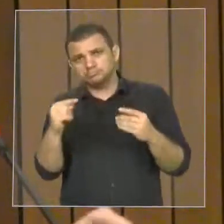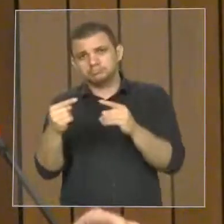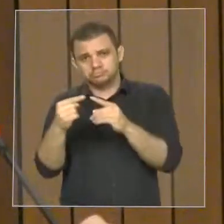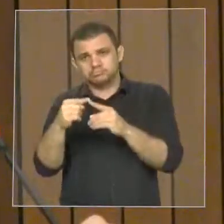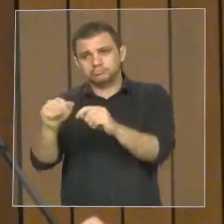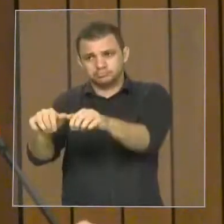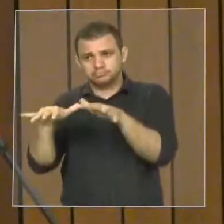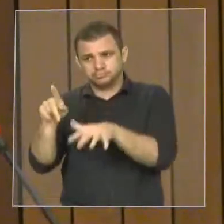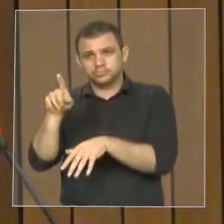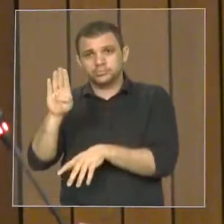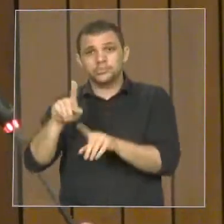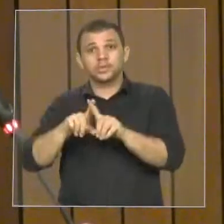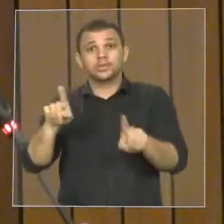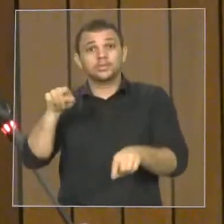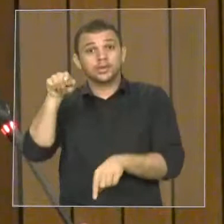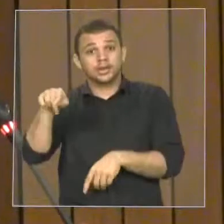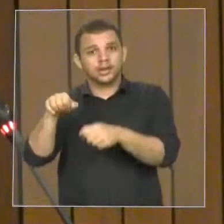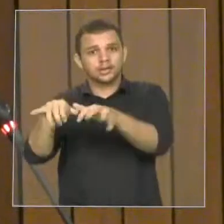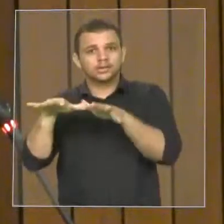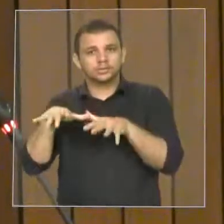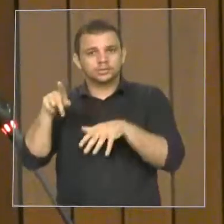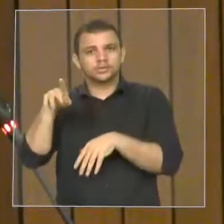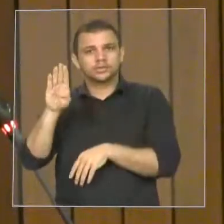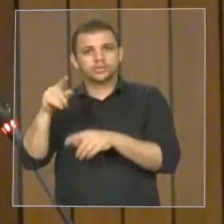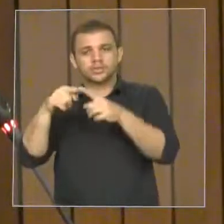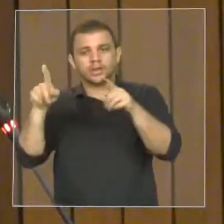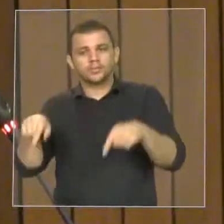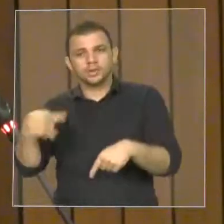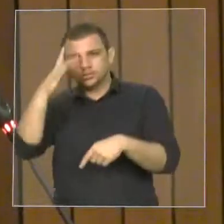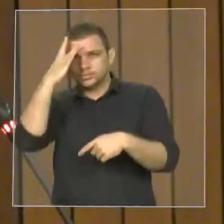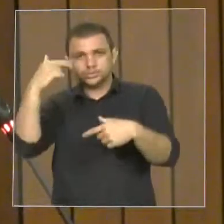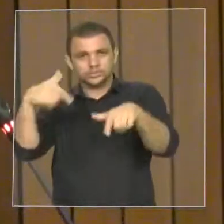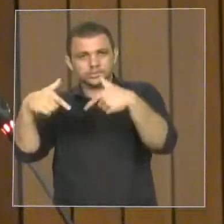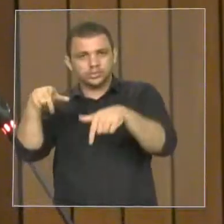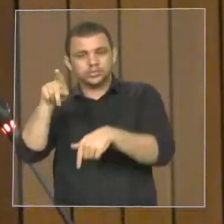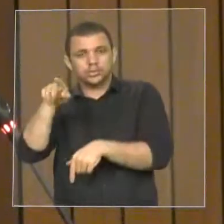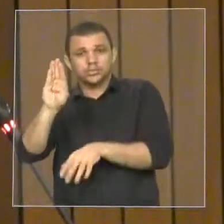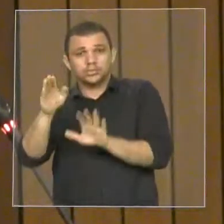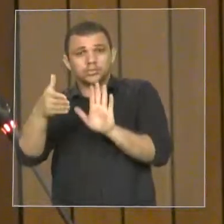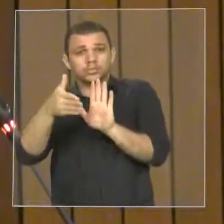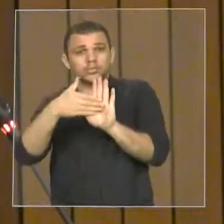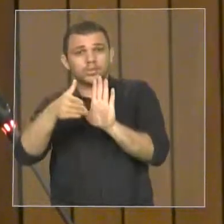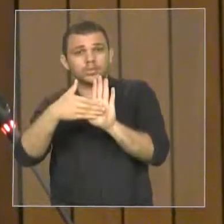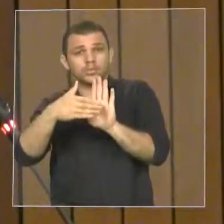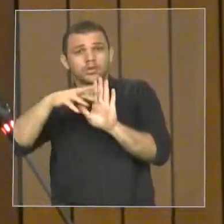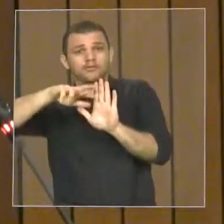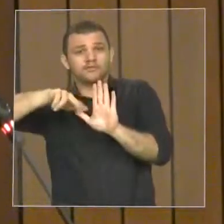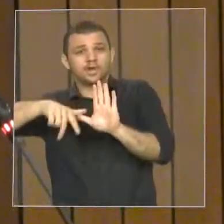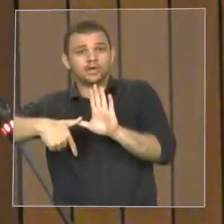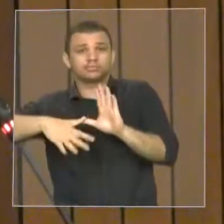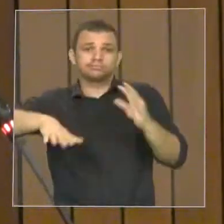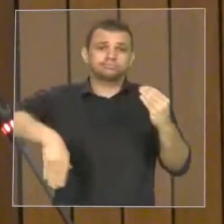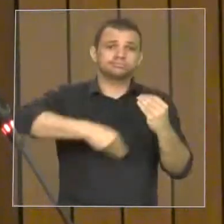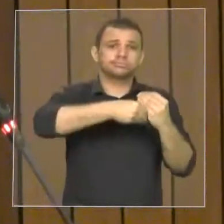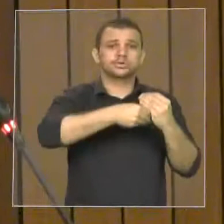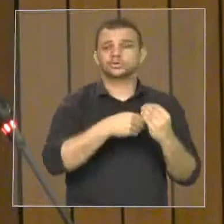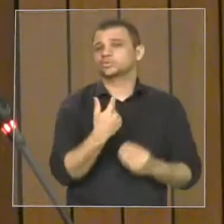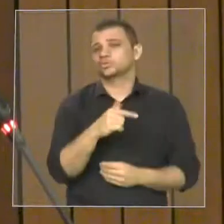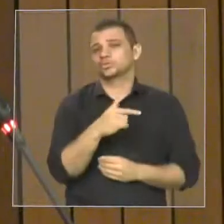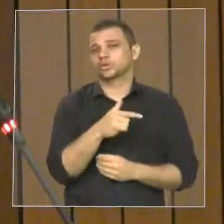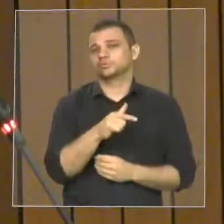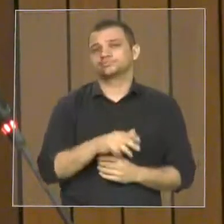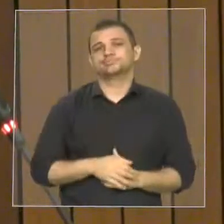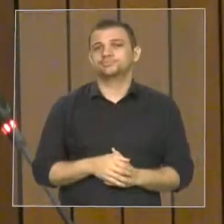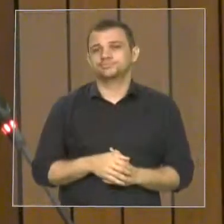sugestões que foram dadas pelos servidores públicos não foi acolhida na emenda do referido deputado. E aí eu vou dar alguns exemplos